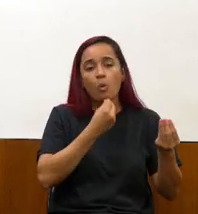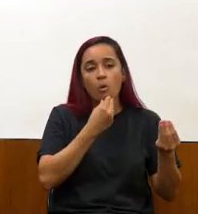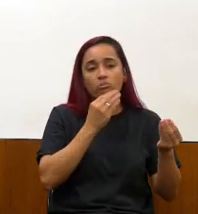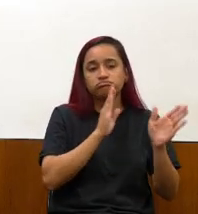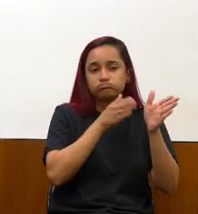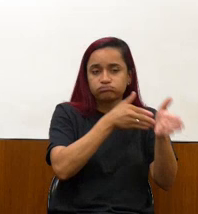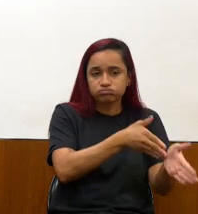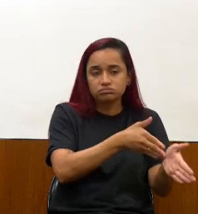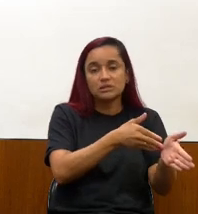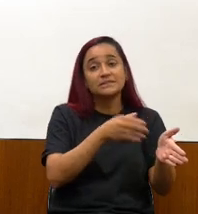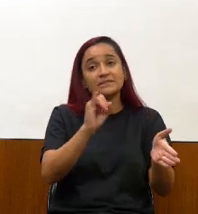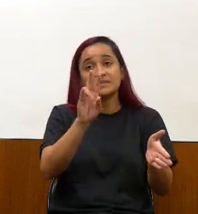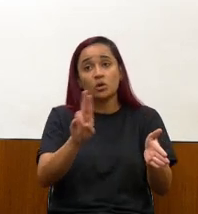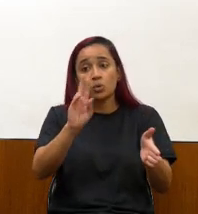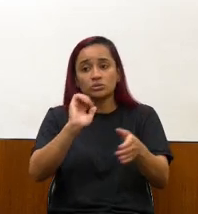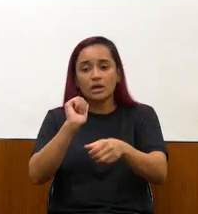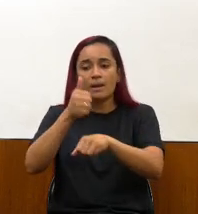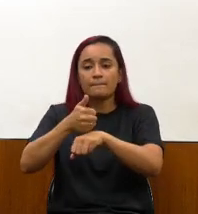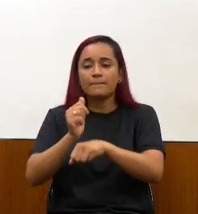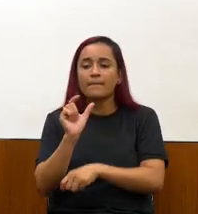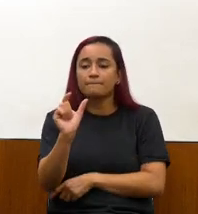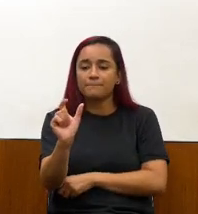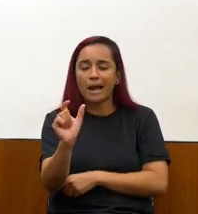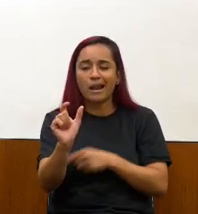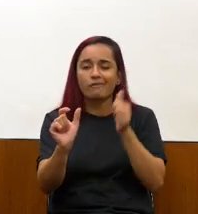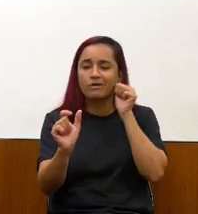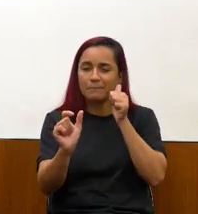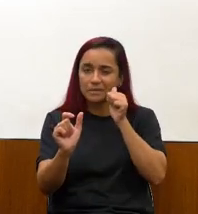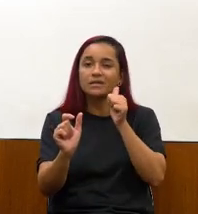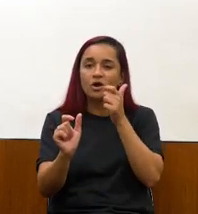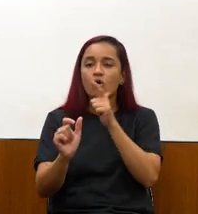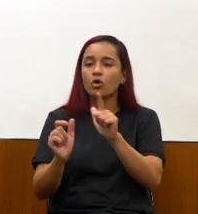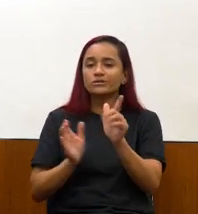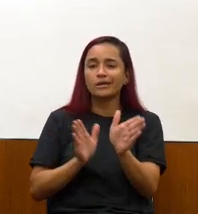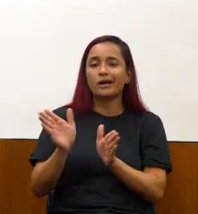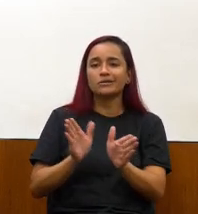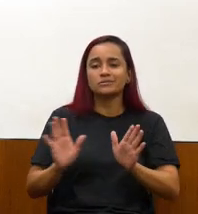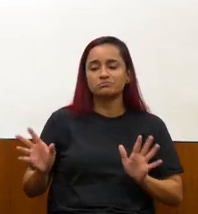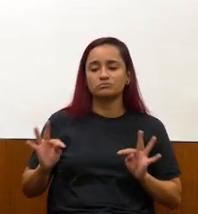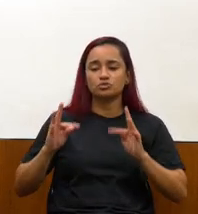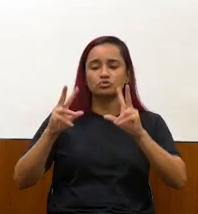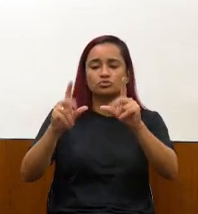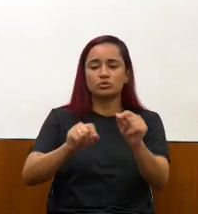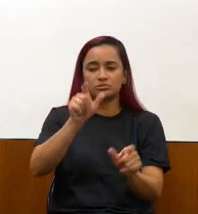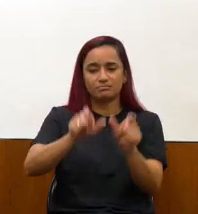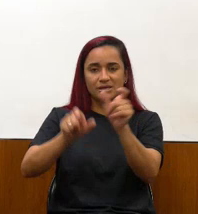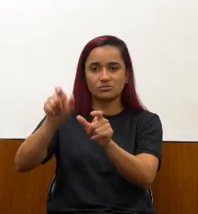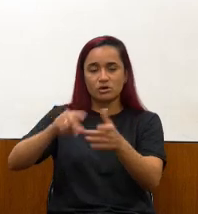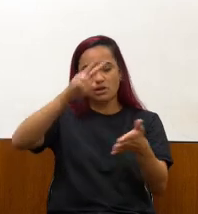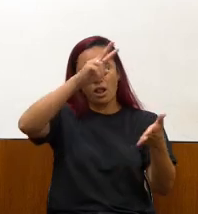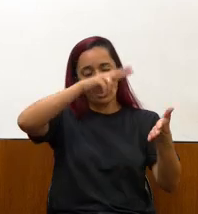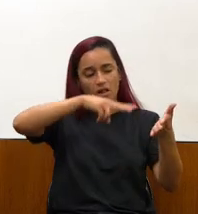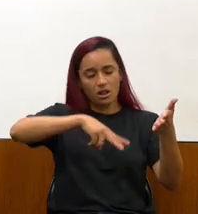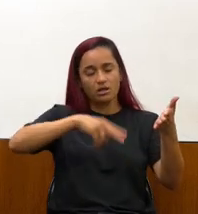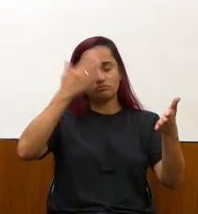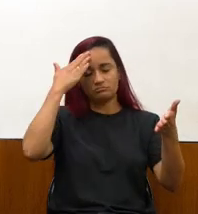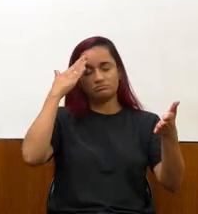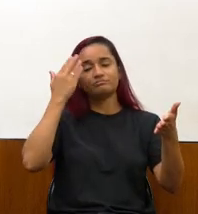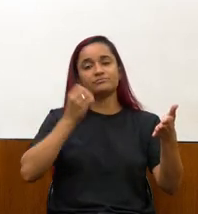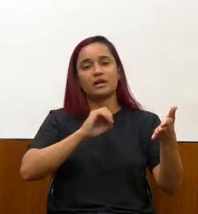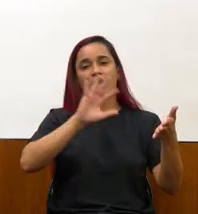pessoas que estão lendo aquele documento. E é claro, a gente tem que evitar termos que reforçam